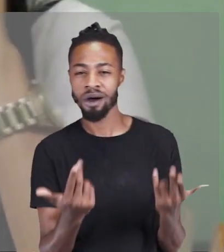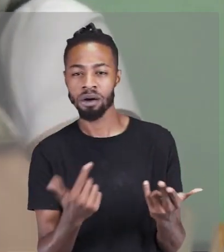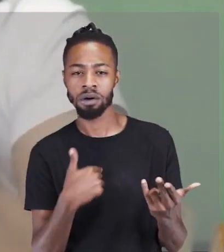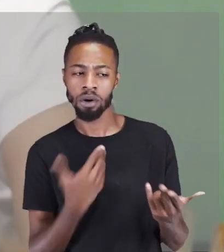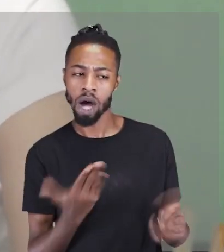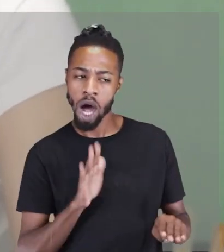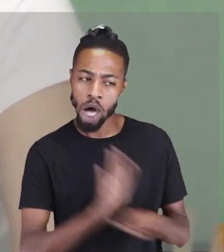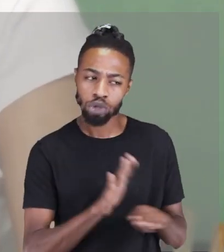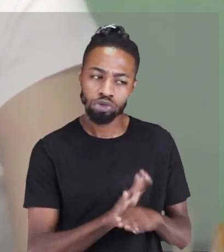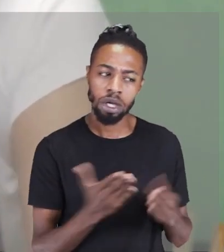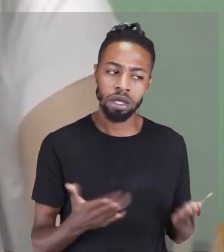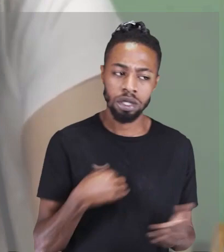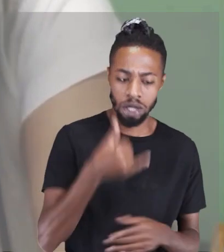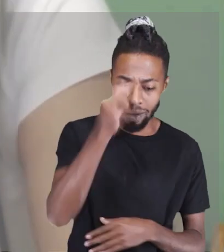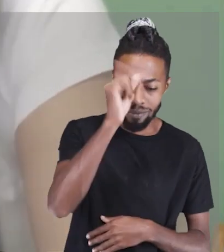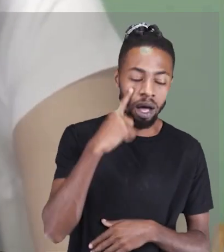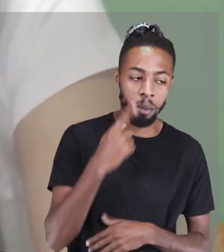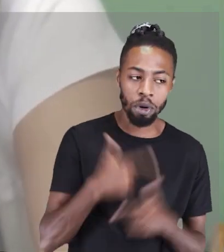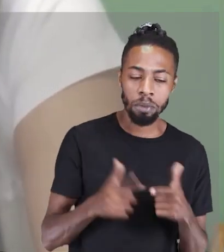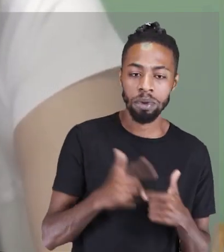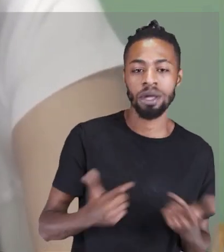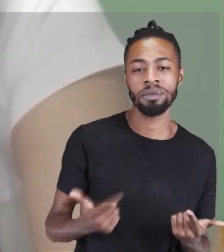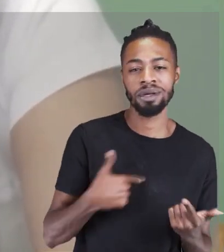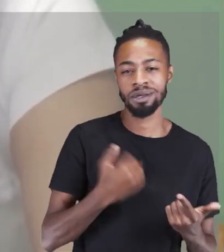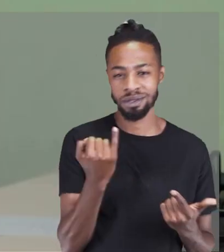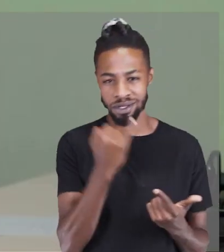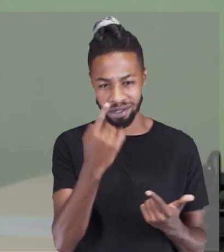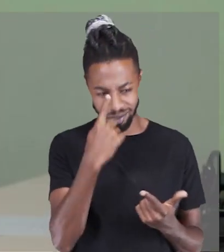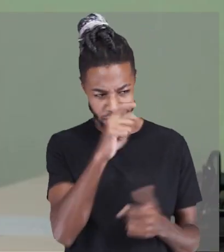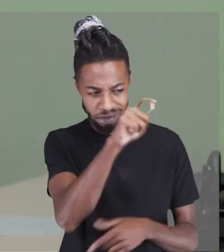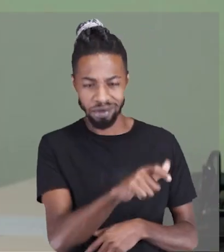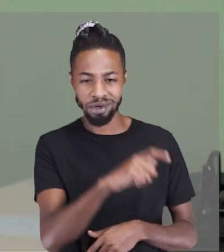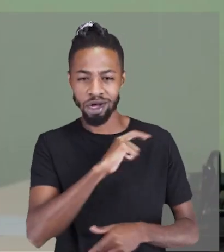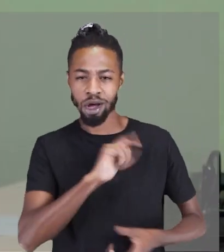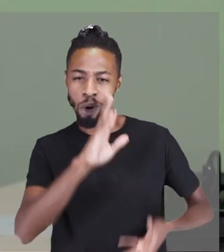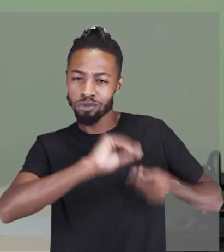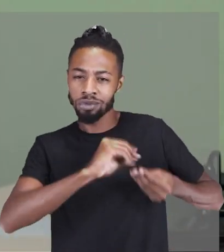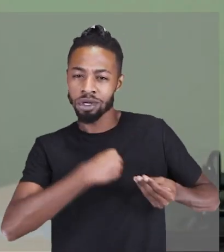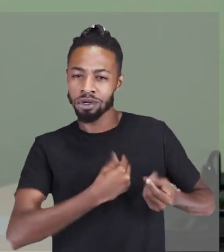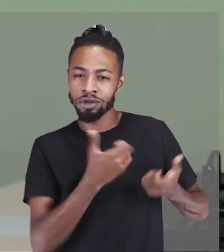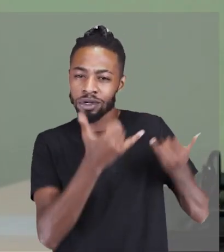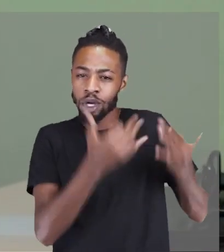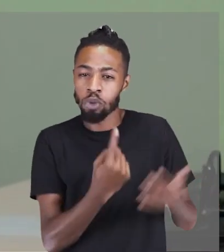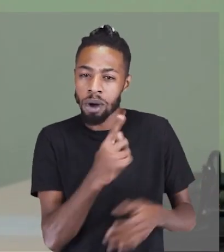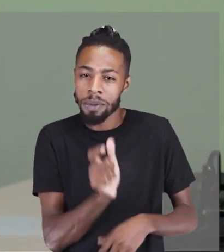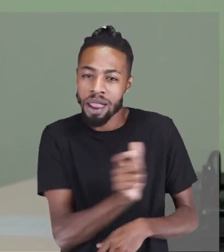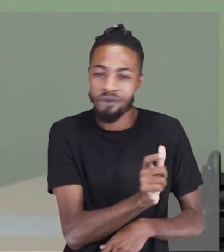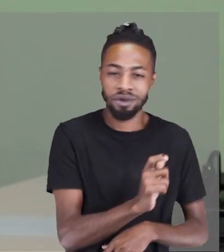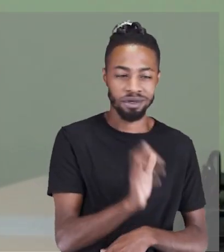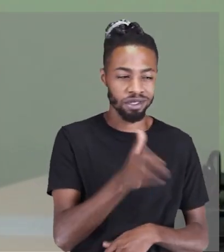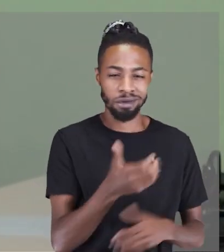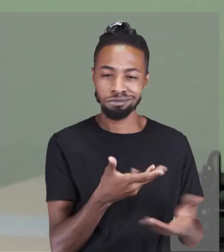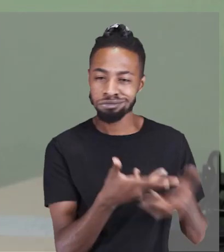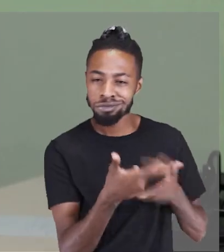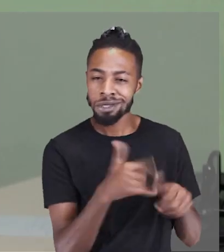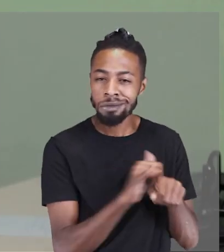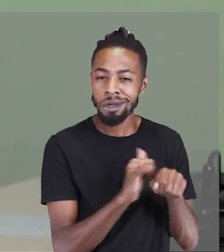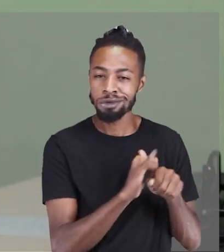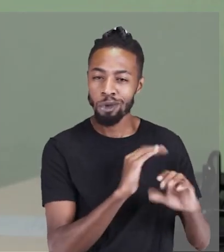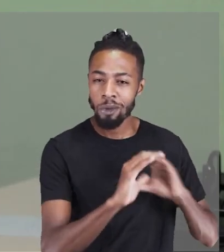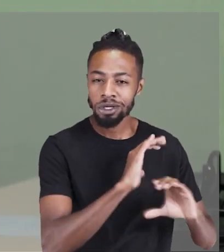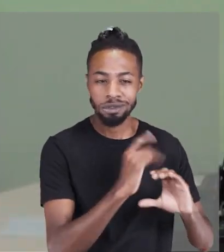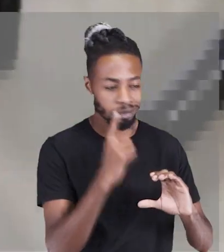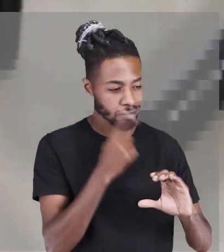seja educado, acessível, tem palavras que ele não conhece. Mas quando eu digo um fortalece, ele já entendeu tudo que eu quero dizer, resumido uma vida